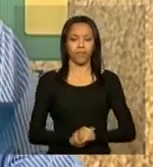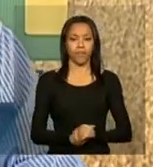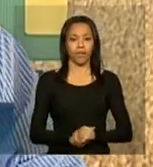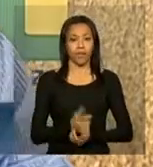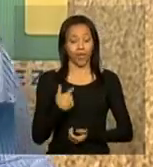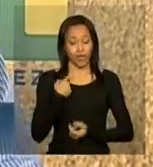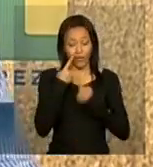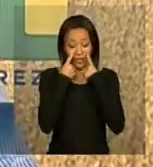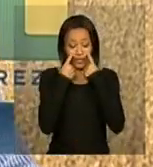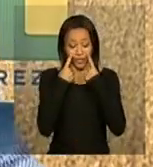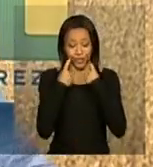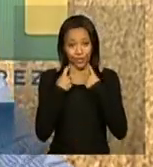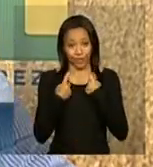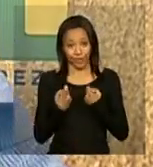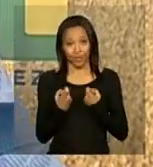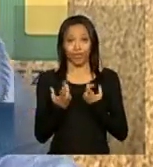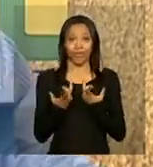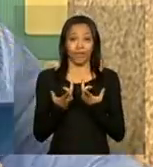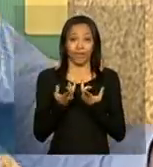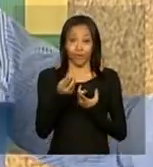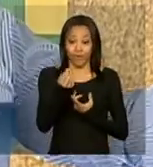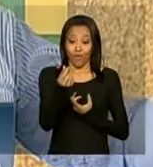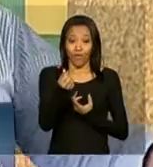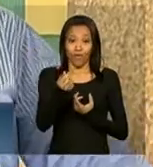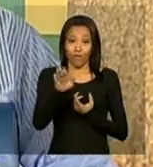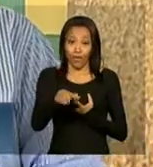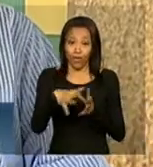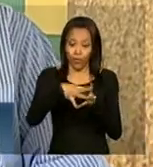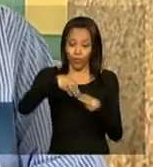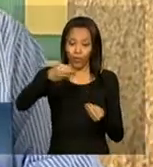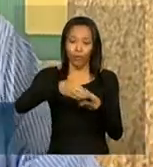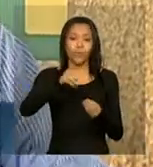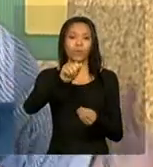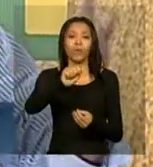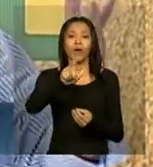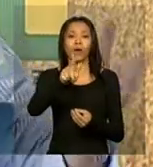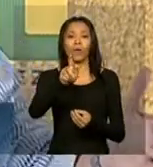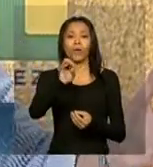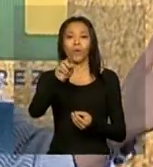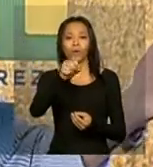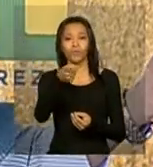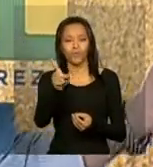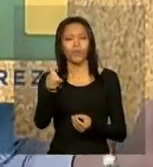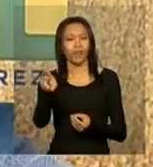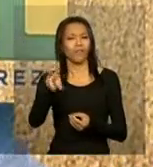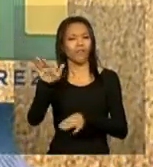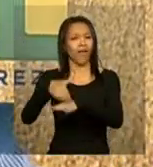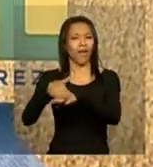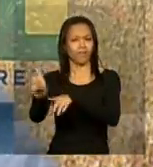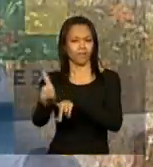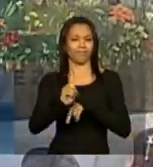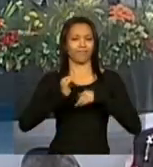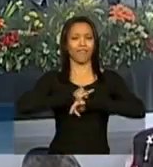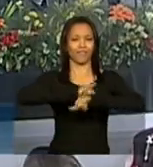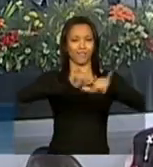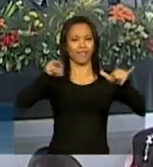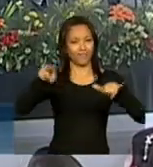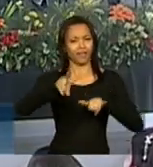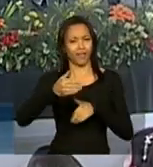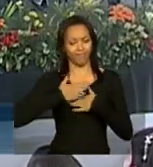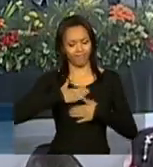aqui chorar do preço mínimo do algodão, mas ele já me confidencializou ali que vai dar boa notícia aí para os nossos produtores.